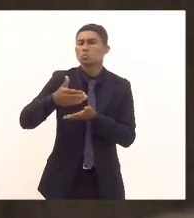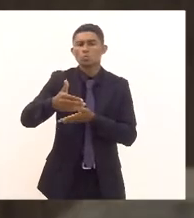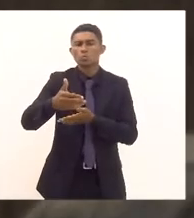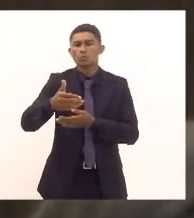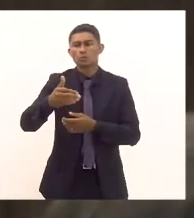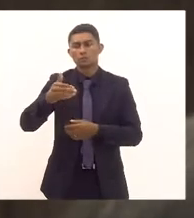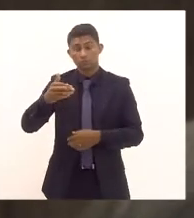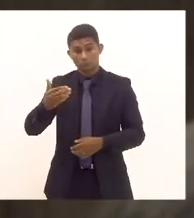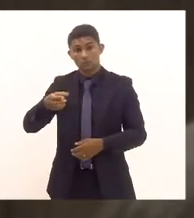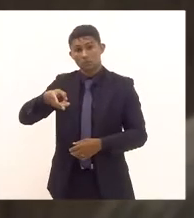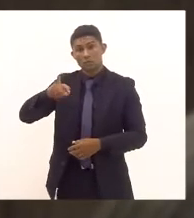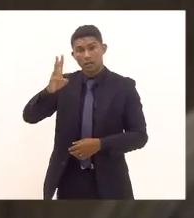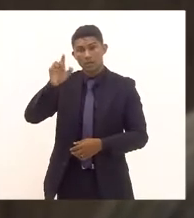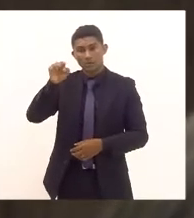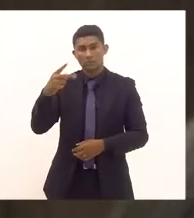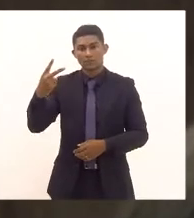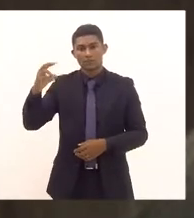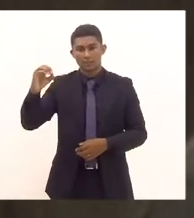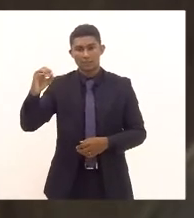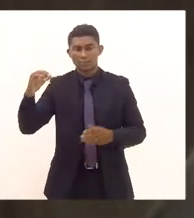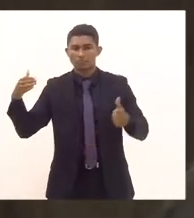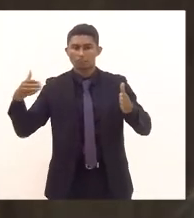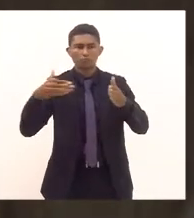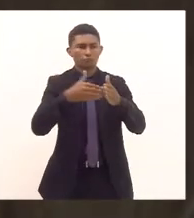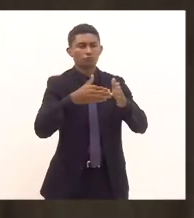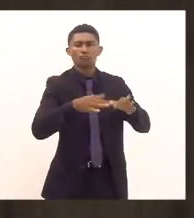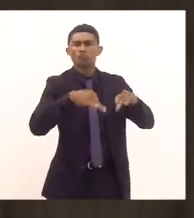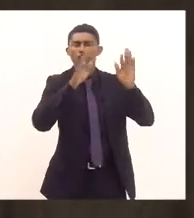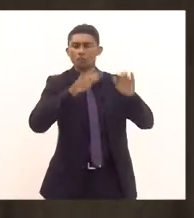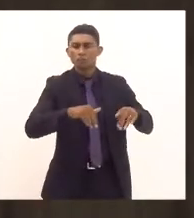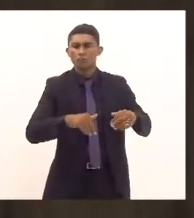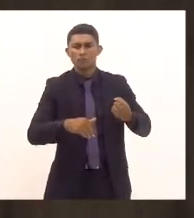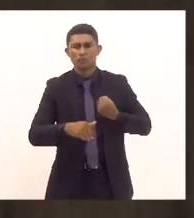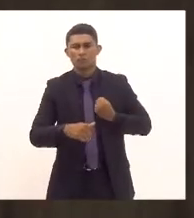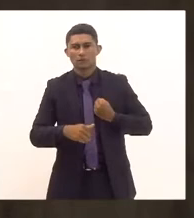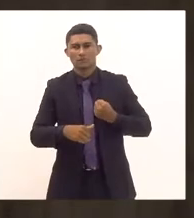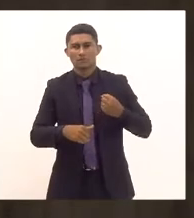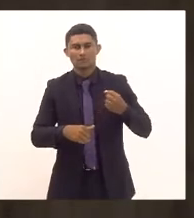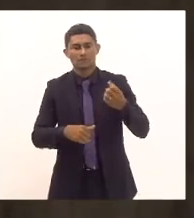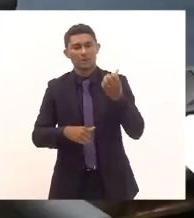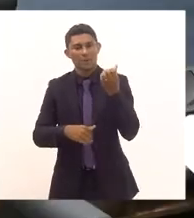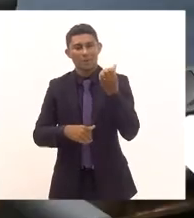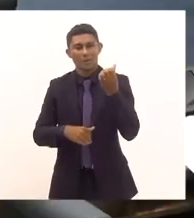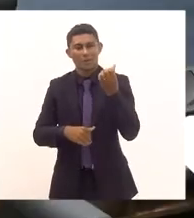iniciadas 15:20 encerrou seus 16:13